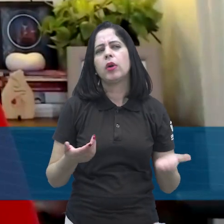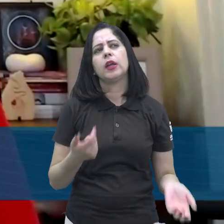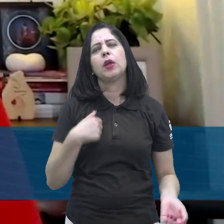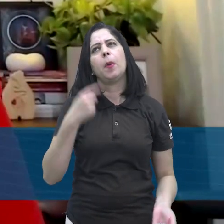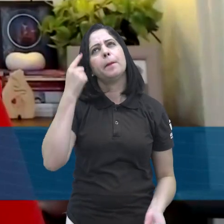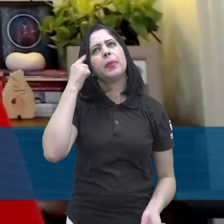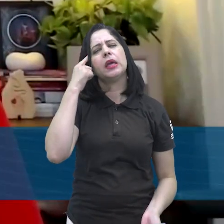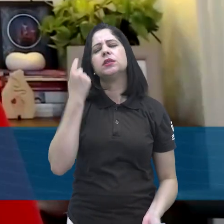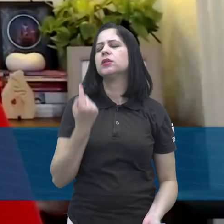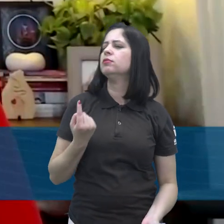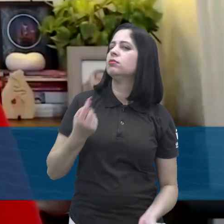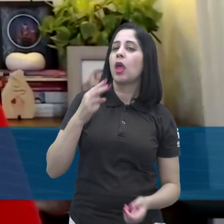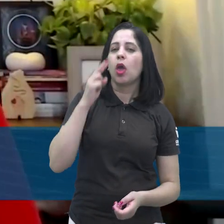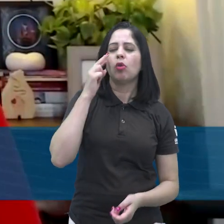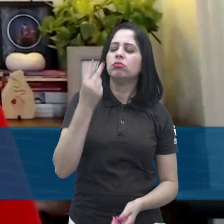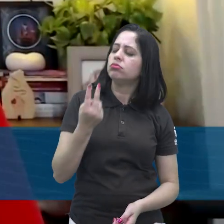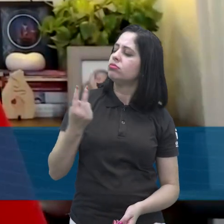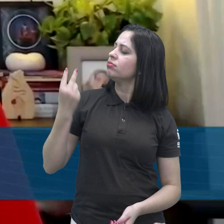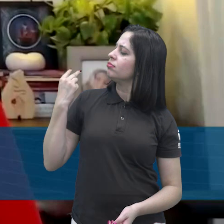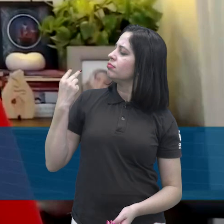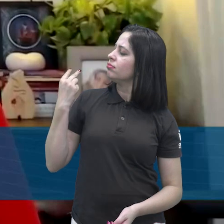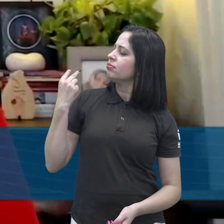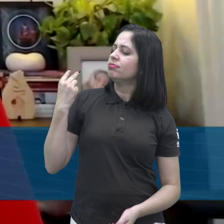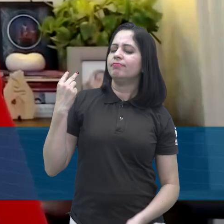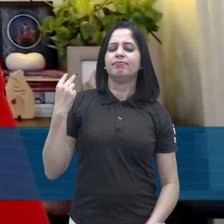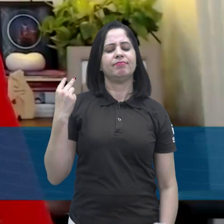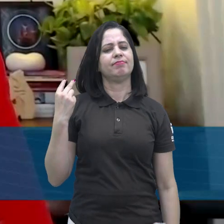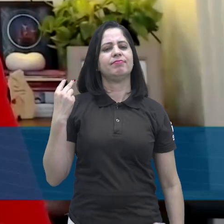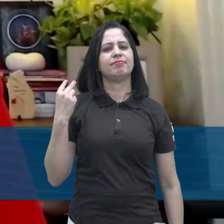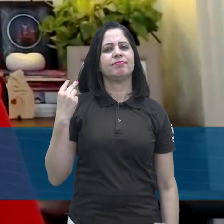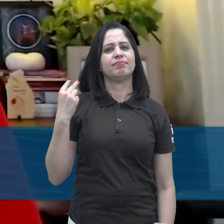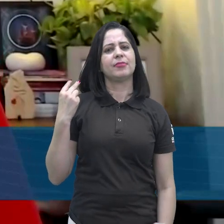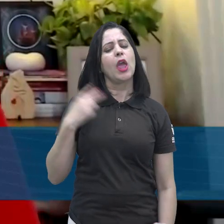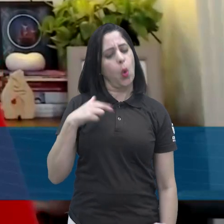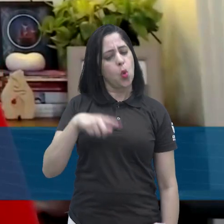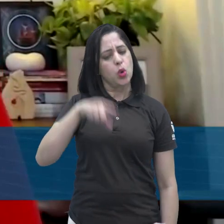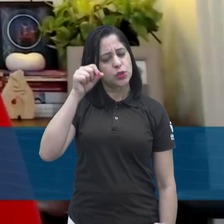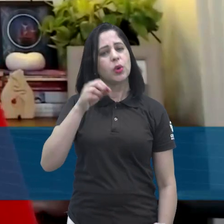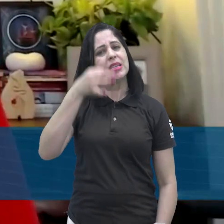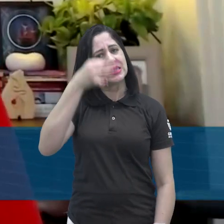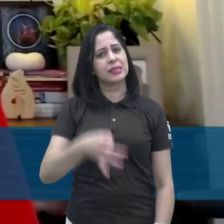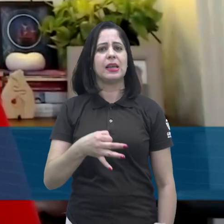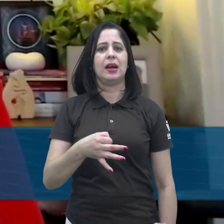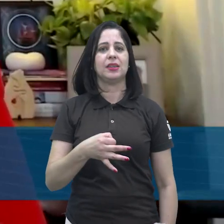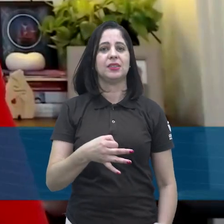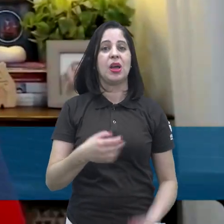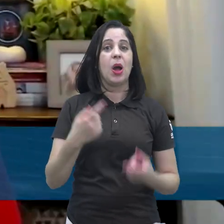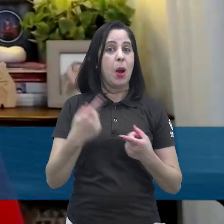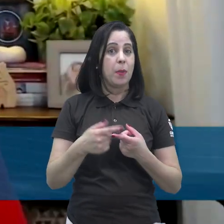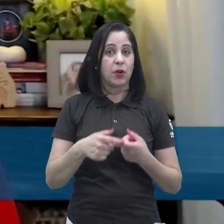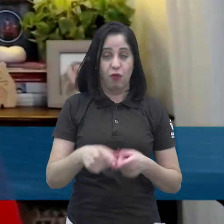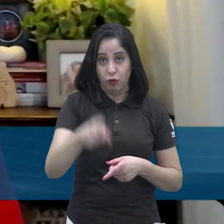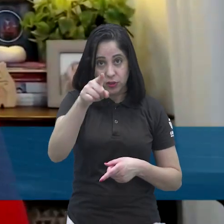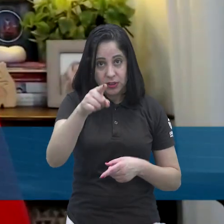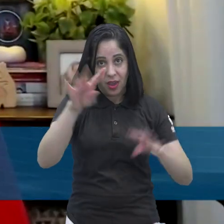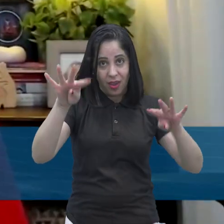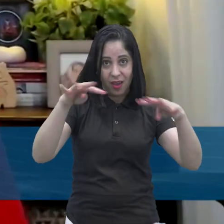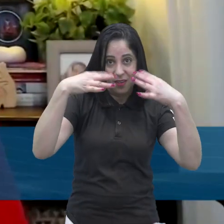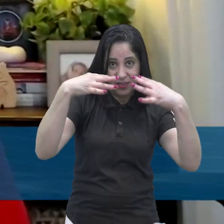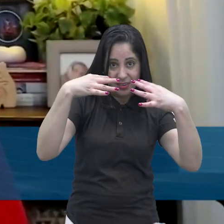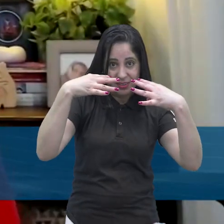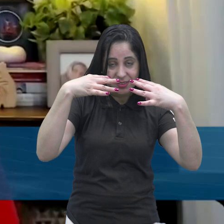hoje, eu olhando para trás, assim, eu acho que foi a melhor decisão que eu pude tomar na minha vida, porque hoje eu vivo a minha missão. Então, se você está aqui